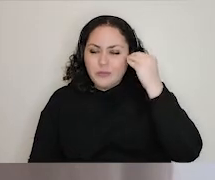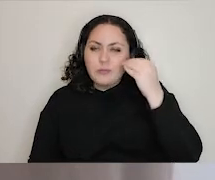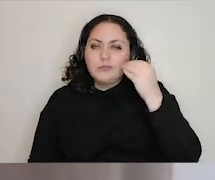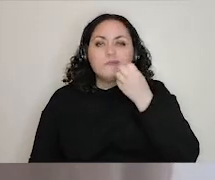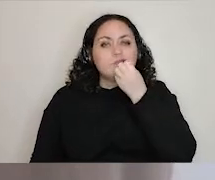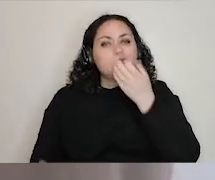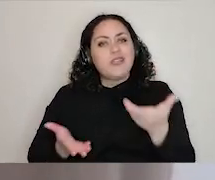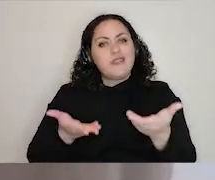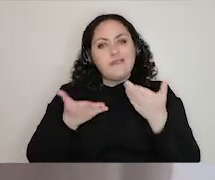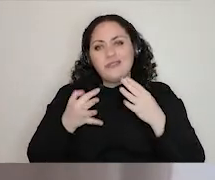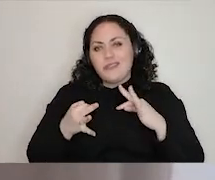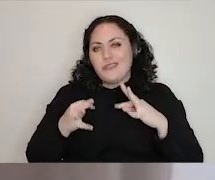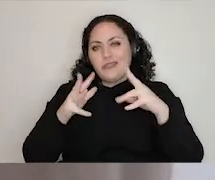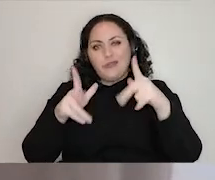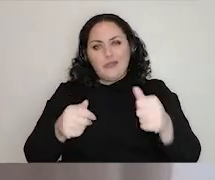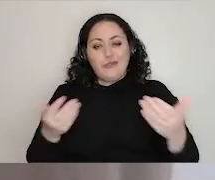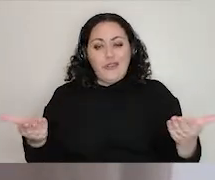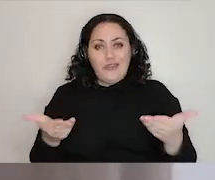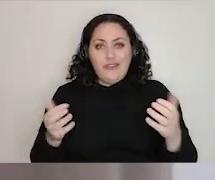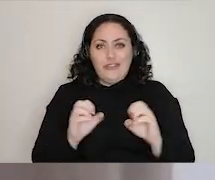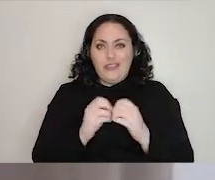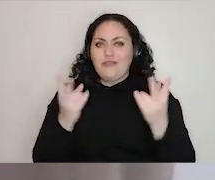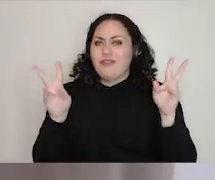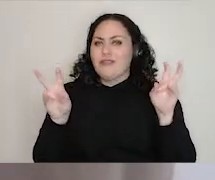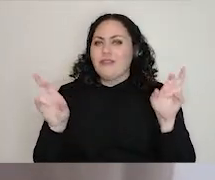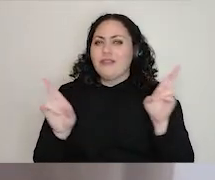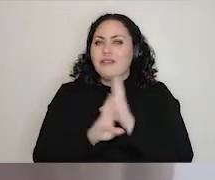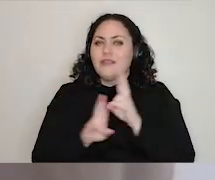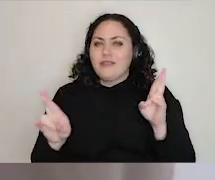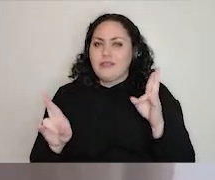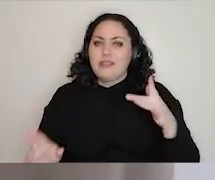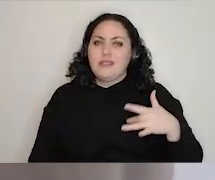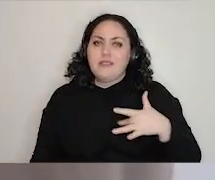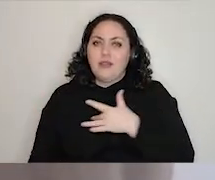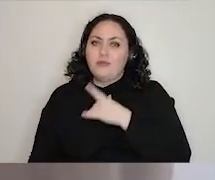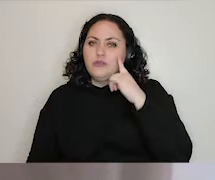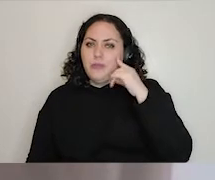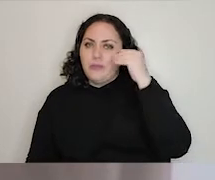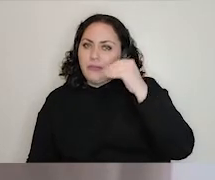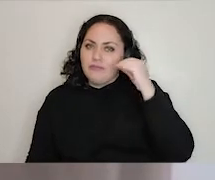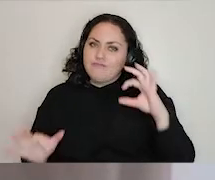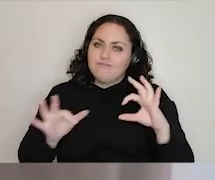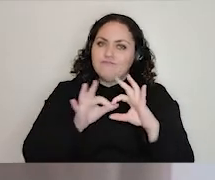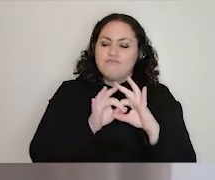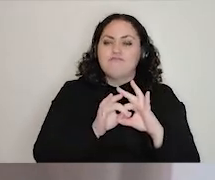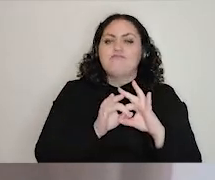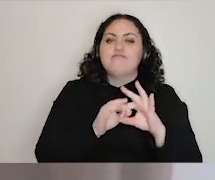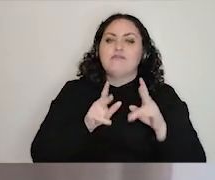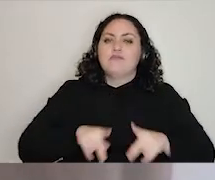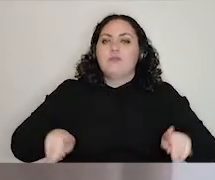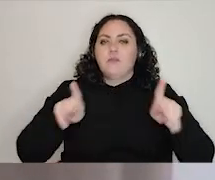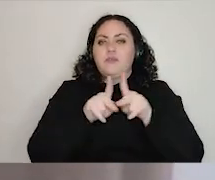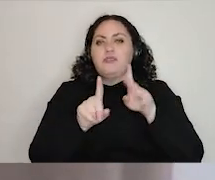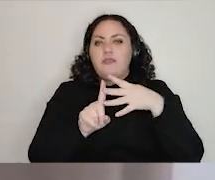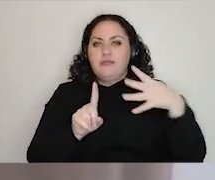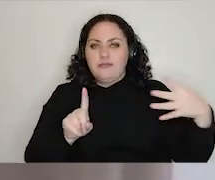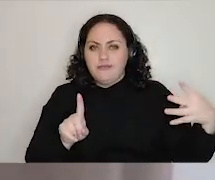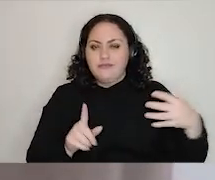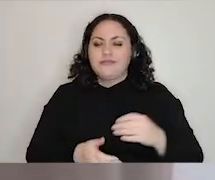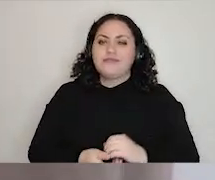todos muito bem-vindos ao nosso evento Interfaces da Saúde Mental na População